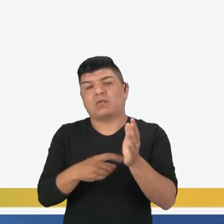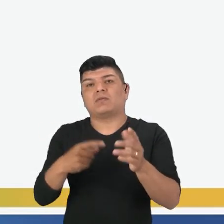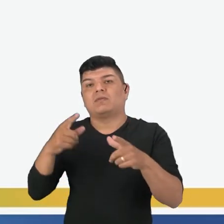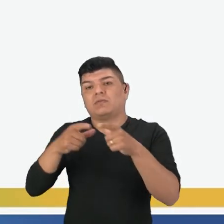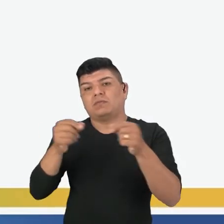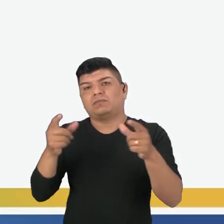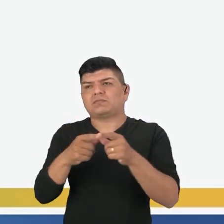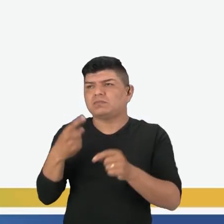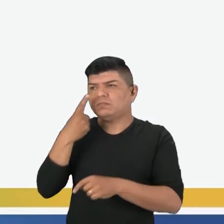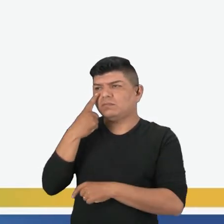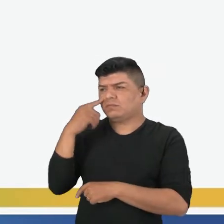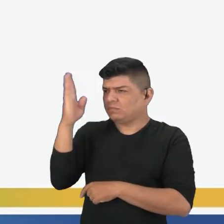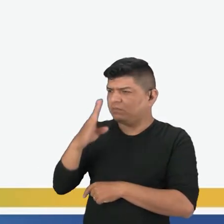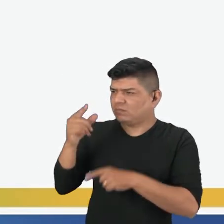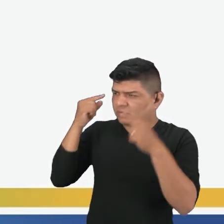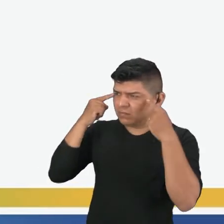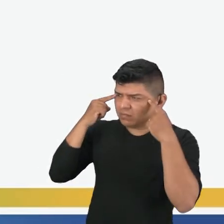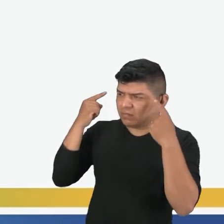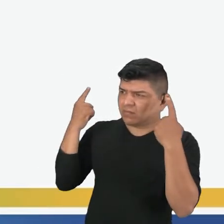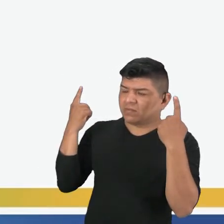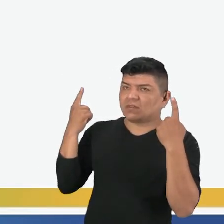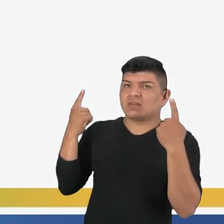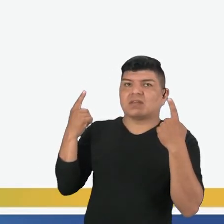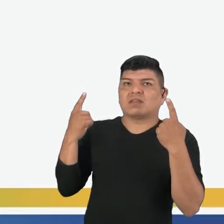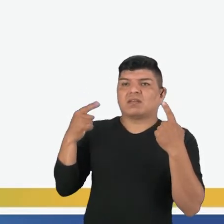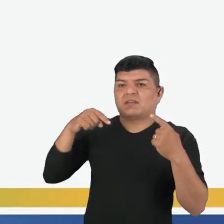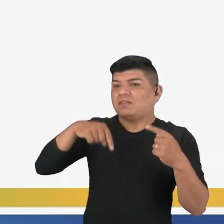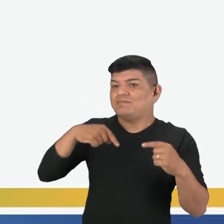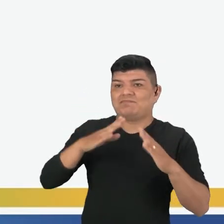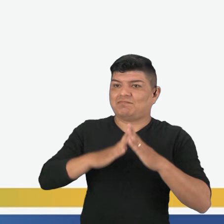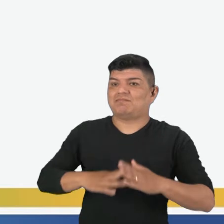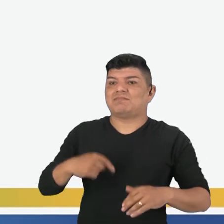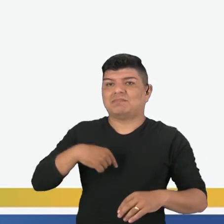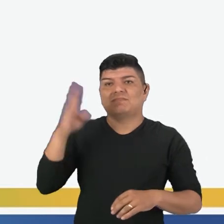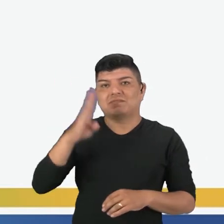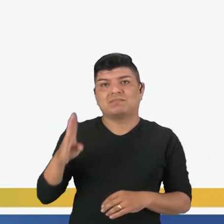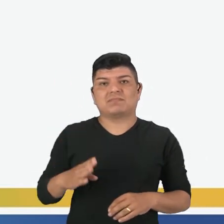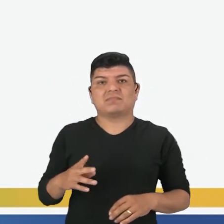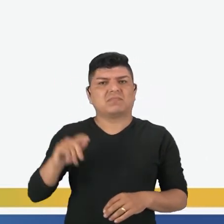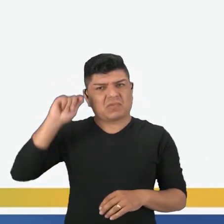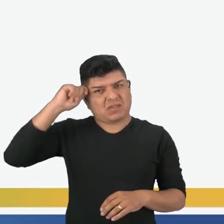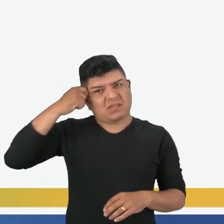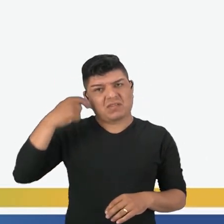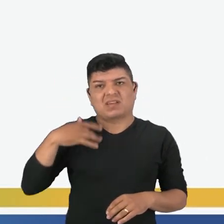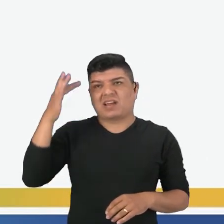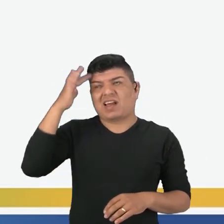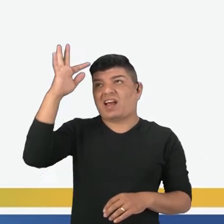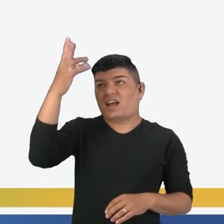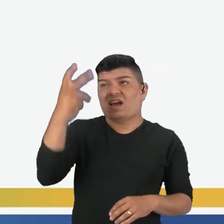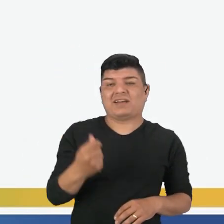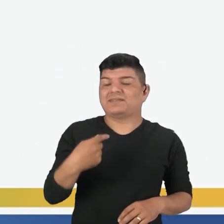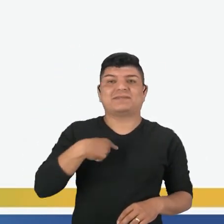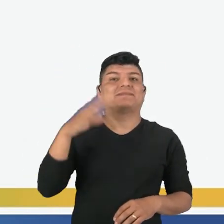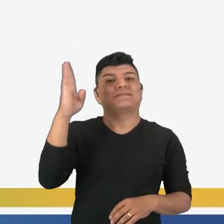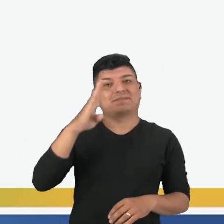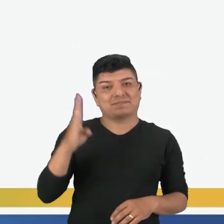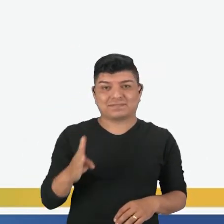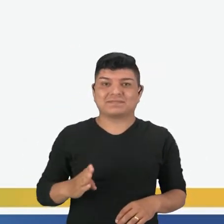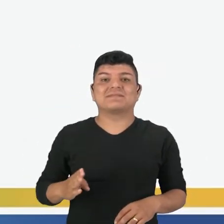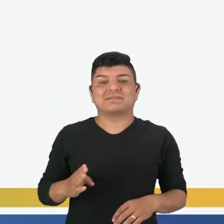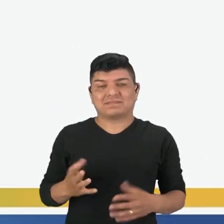com o olhinho puxado, você fala, você é japonês? Ele não, sou brasileiro, eu moro aqui. Um negro, você pensa que ele é africano, ele é